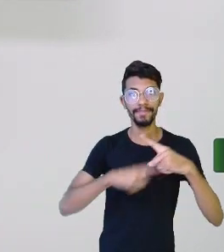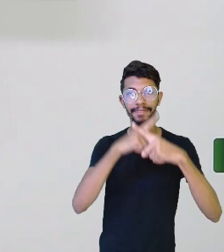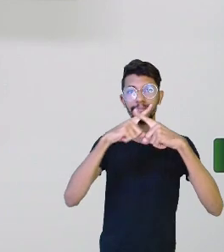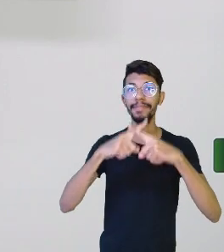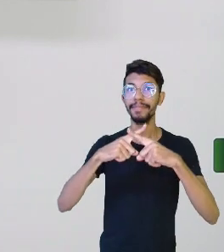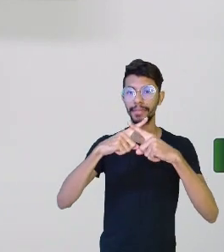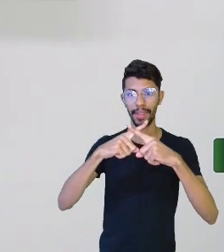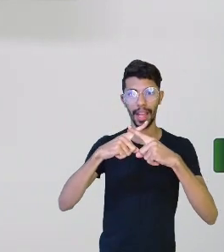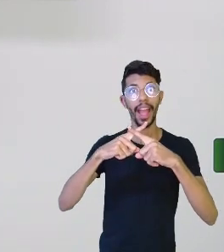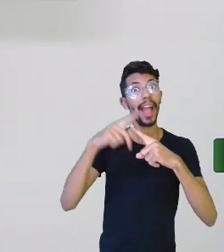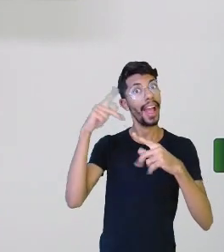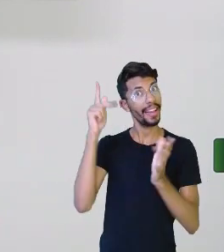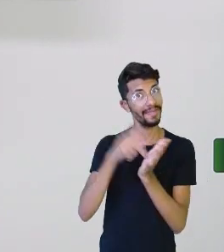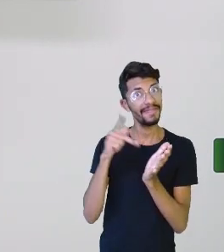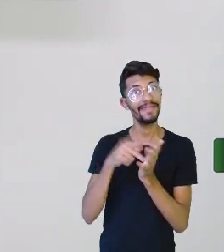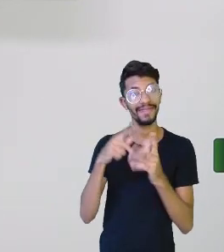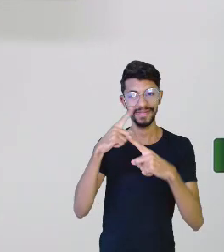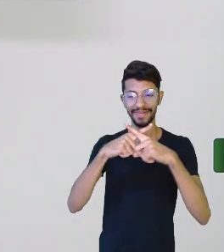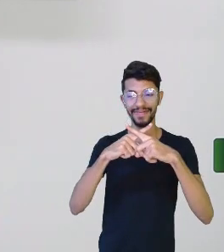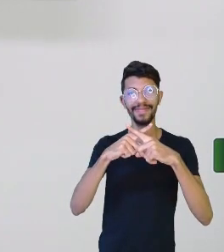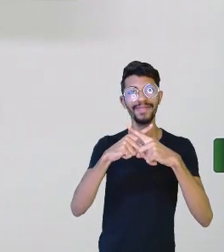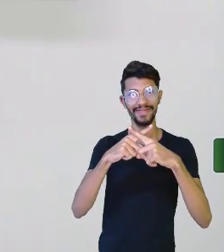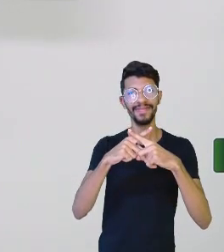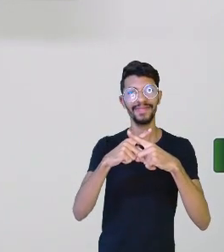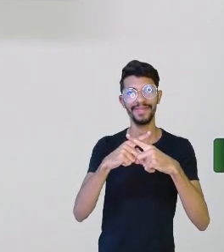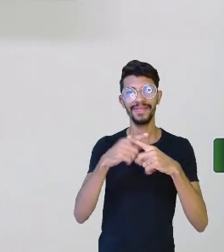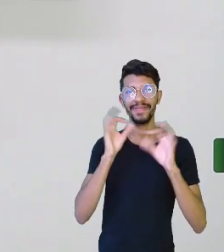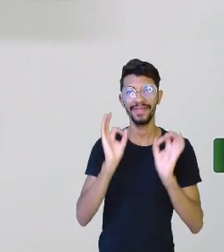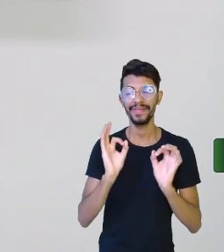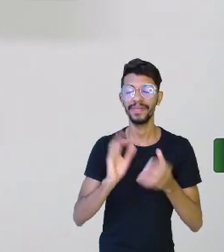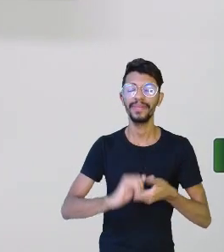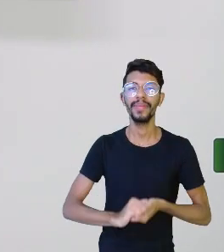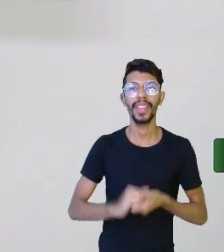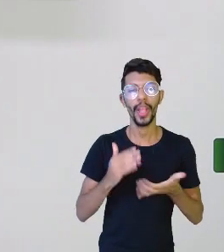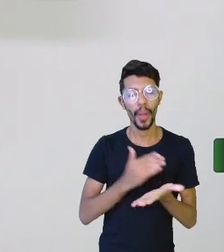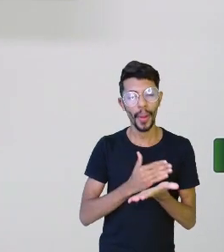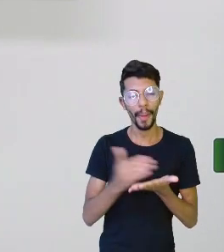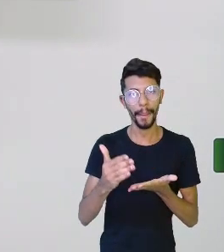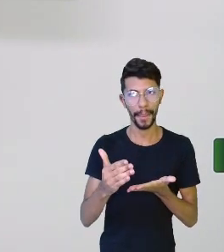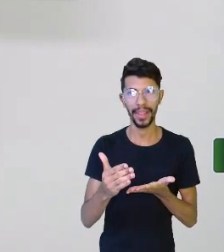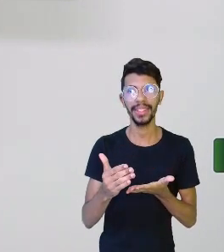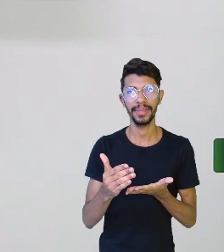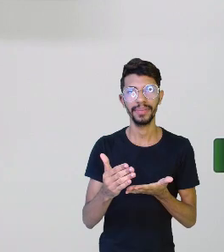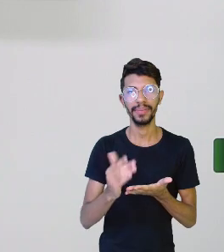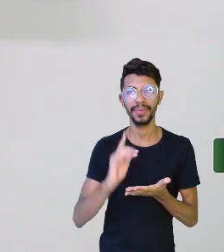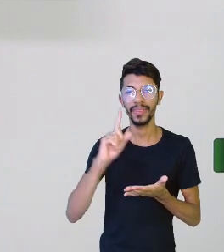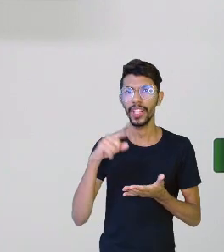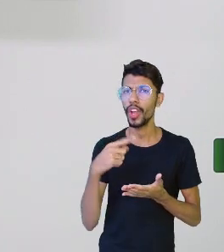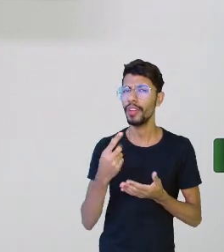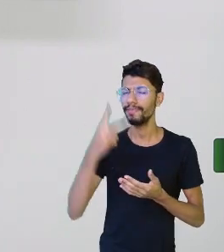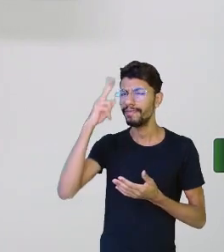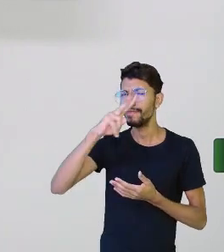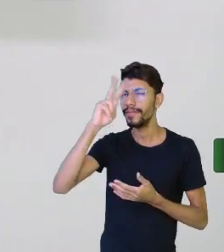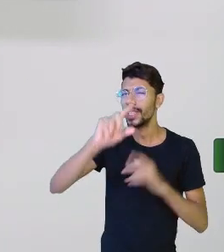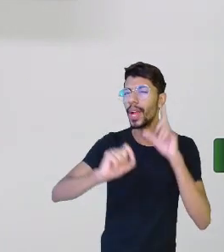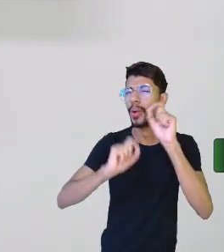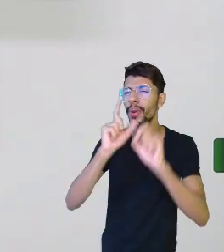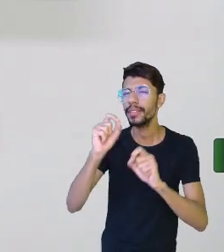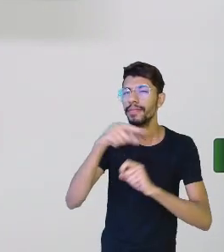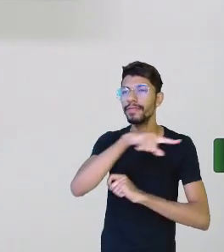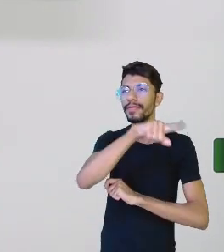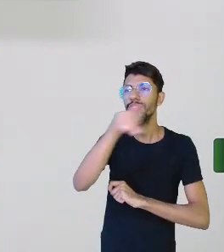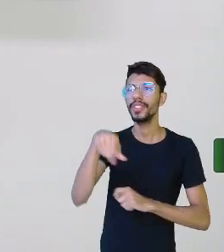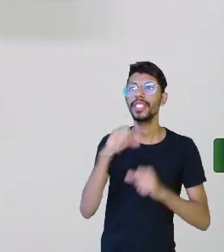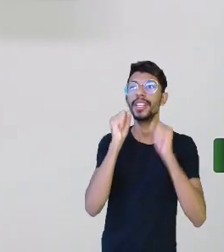multiplicação. Isso mesmo, multiplicação. E para começarmos, vamos lembrá-los que